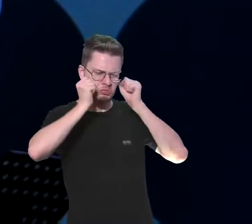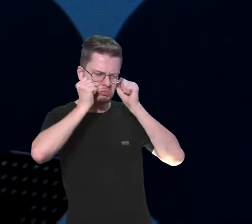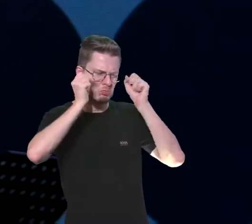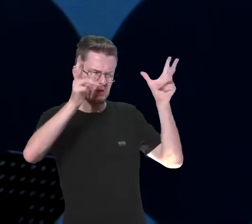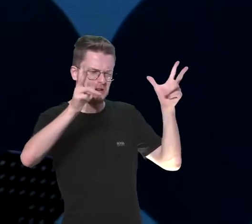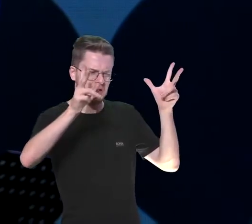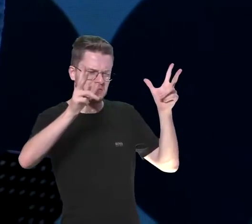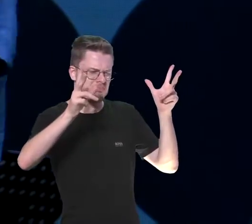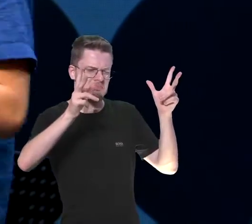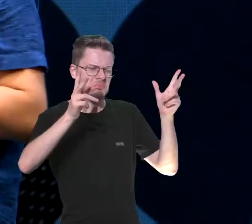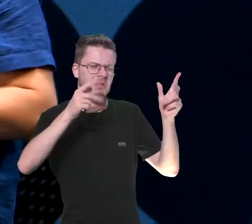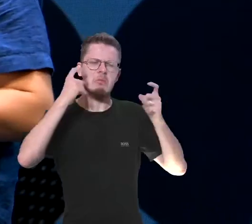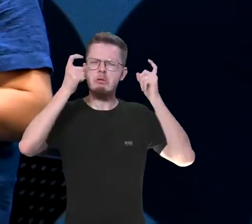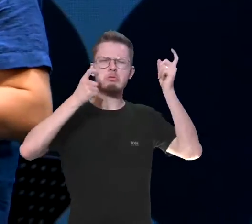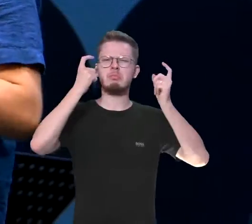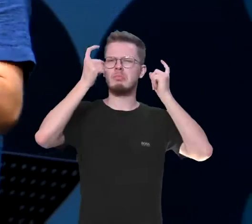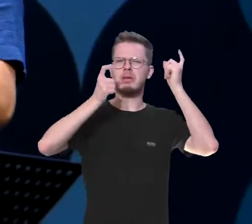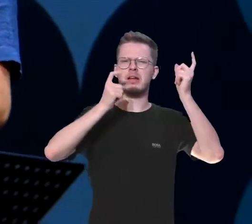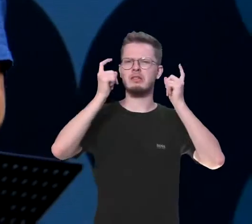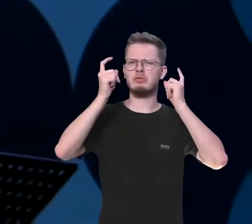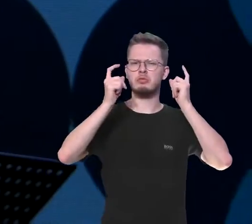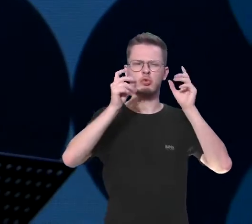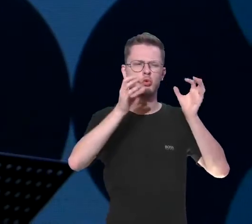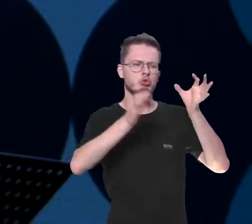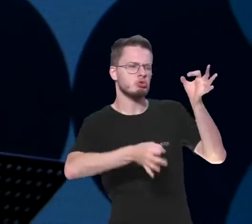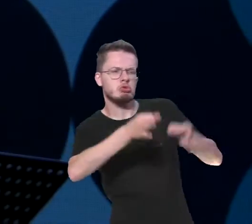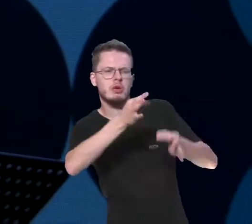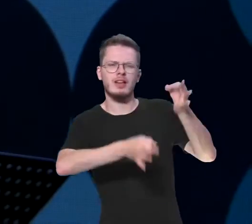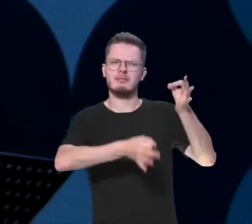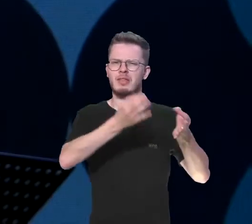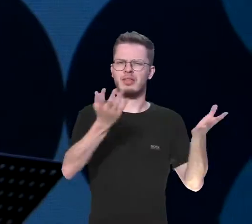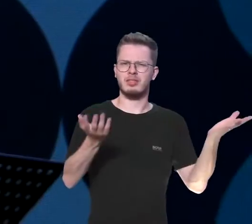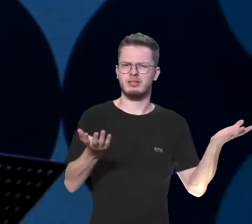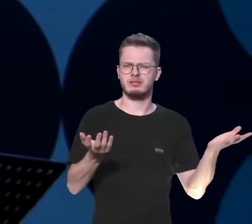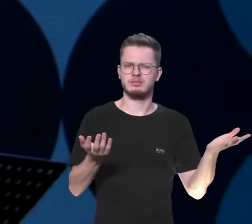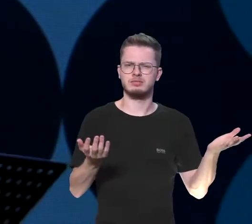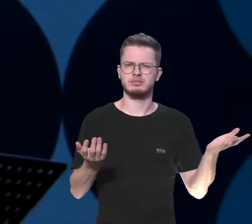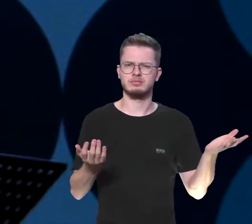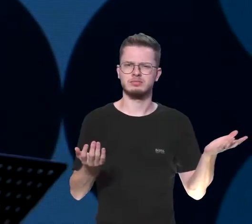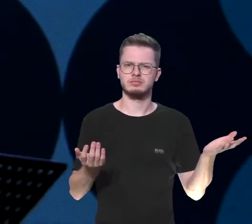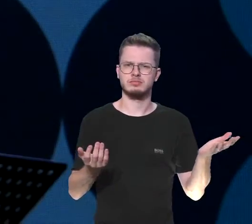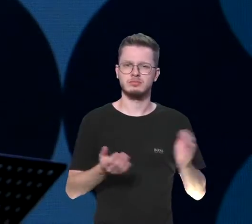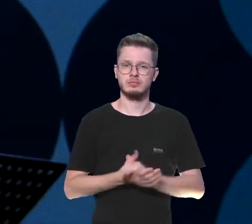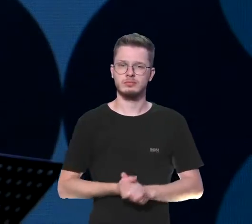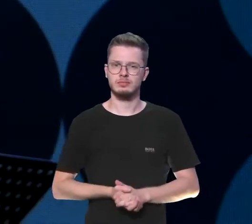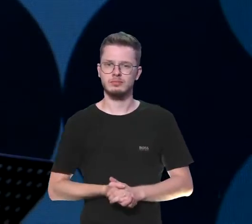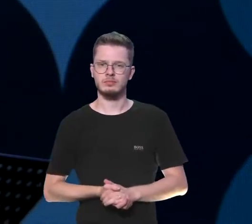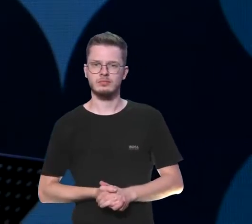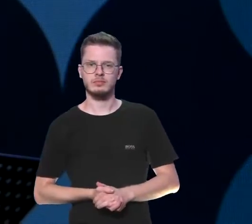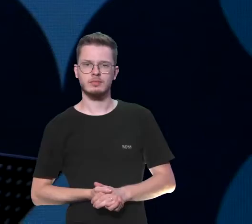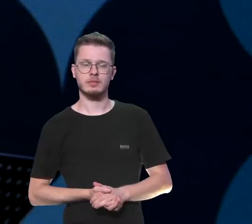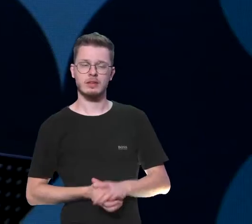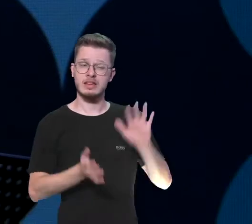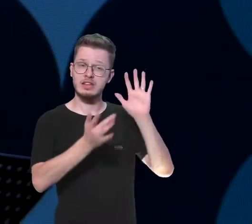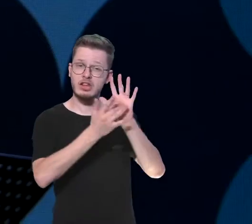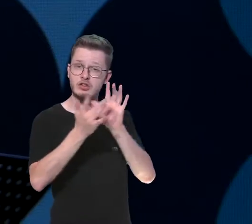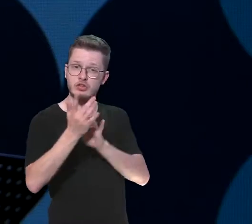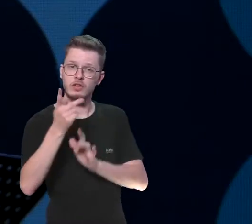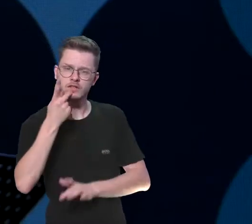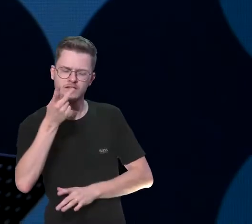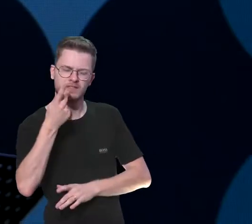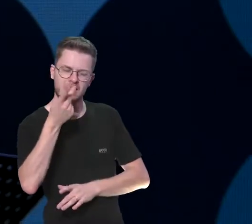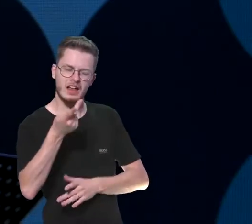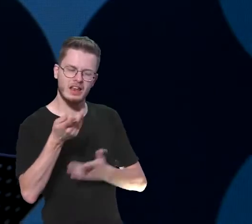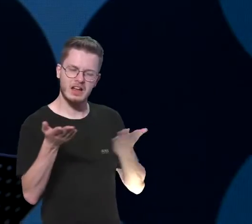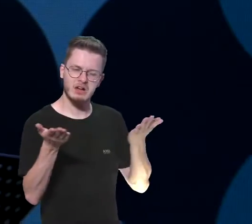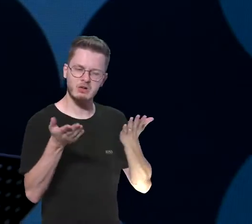não matarás. Mas Jesus, quando cita esse texto aqui no versículo 21, ele fala assim: vocês ouviram